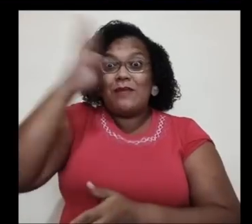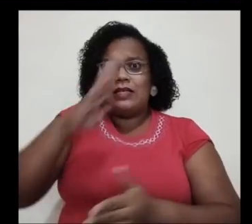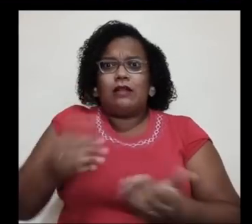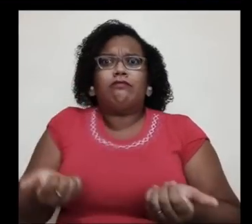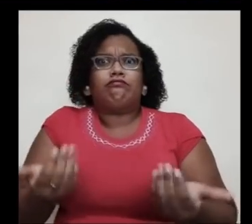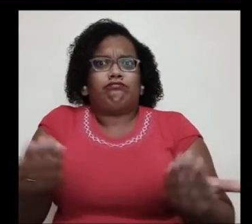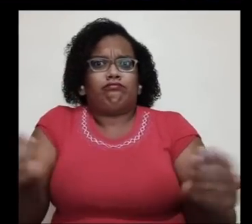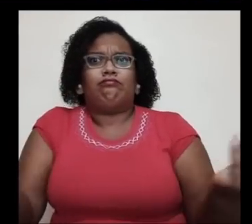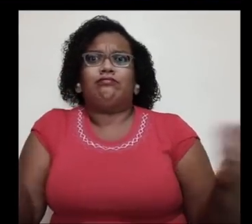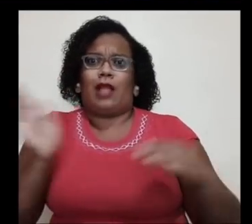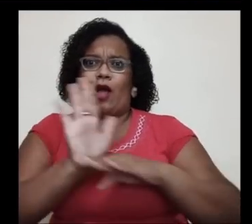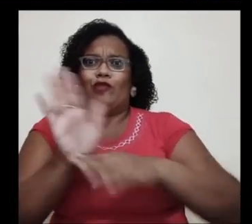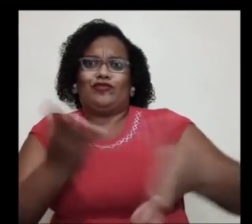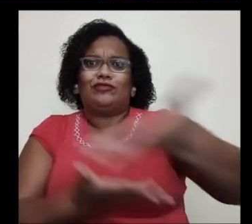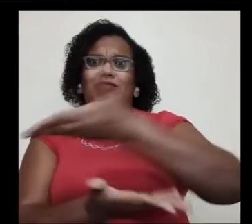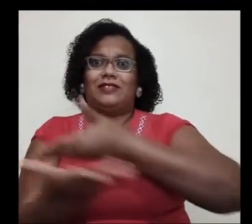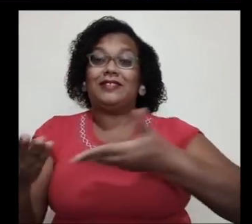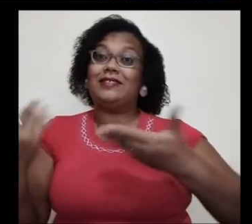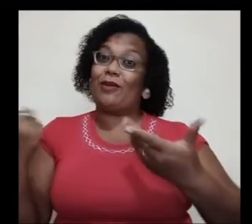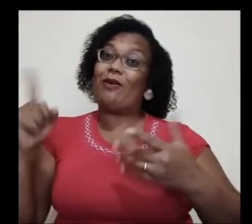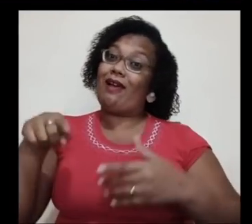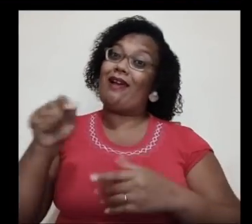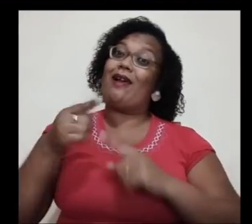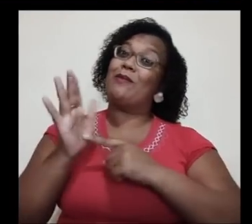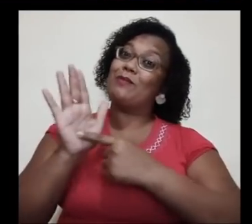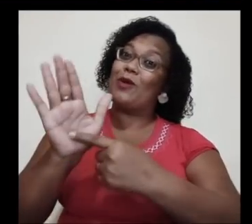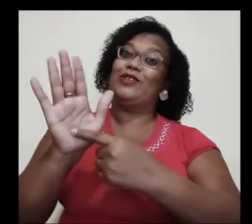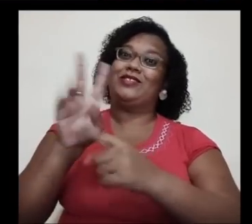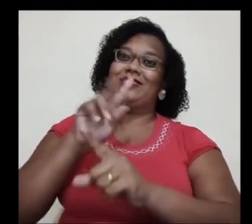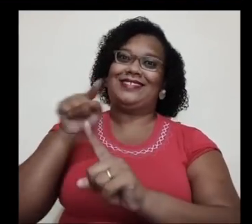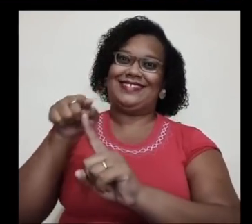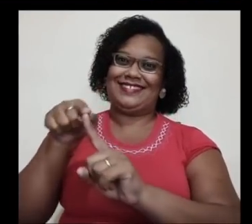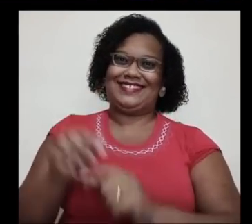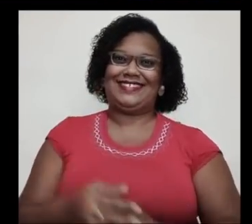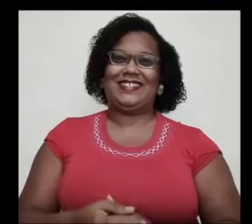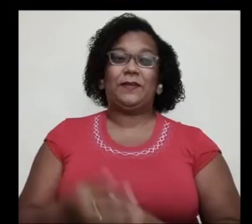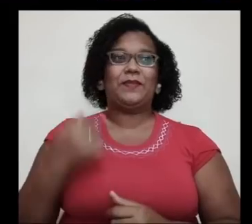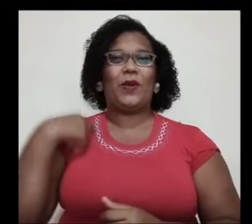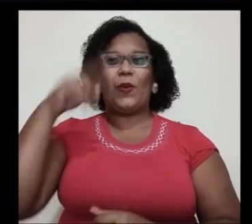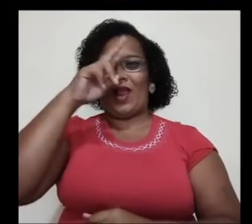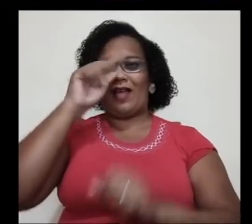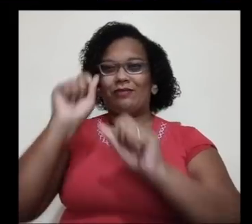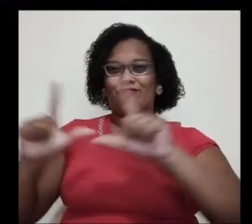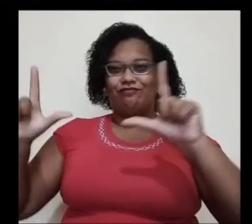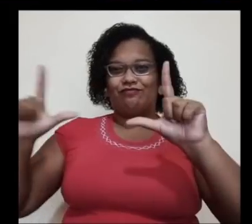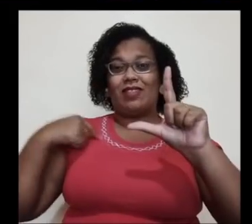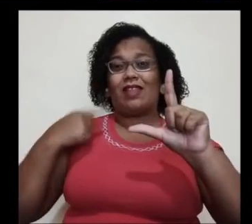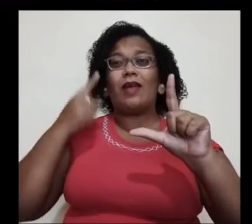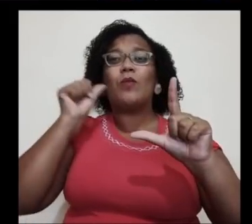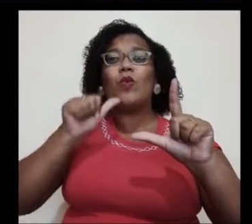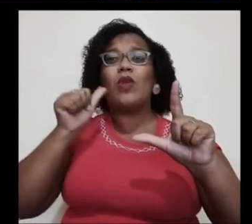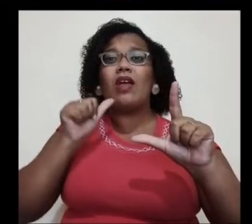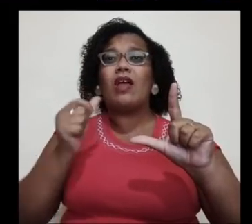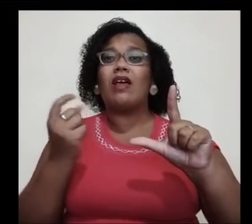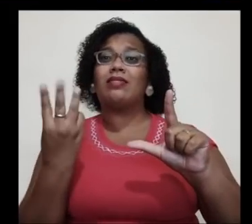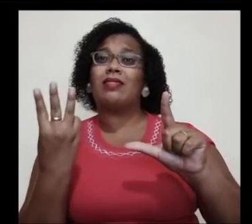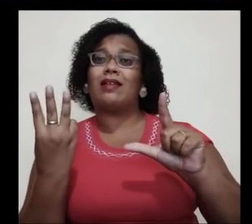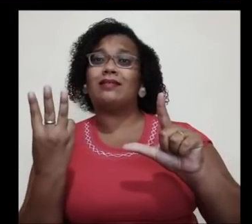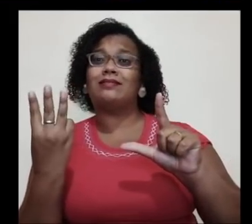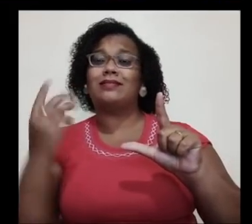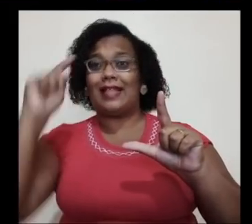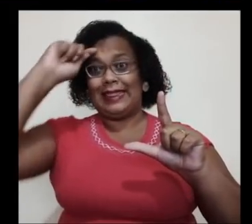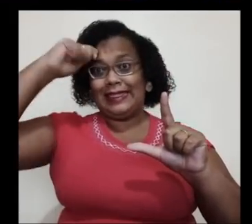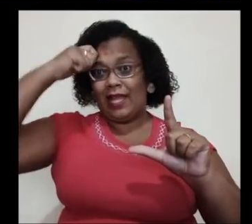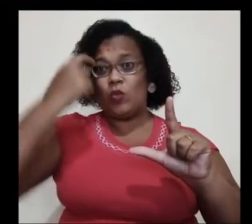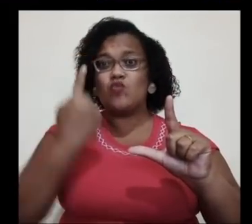aspecto. Eu lembro que nessa imagem a gente vê apenas três mulheres e um negro, Isso também é um retrato como é que a ciência brasileira,